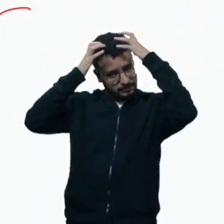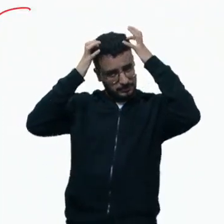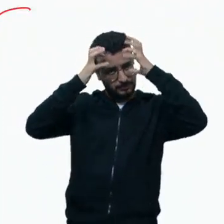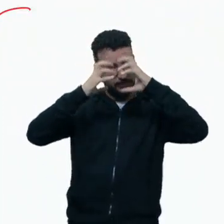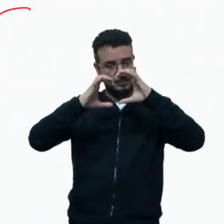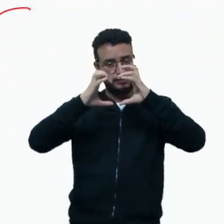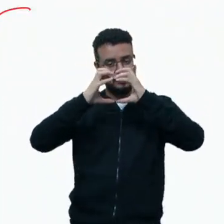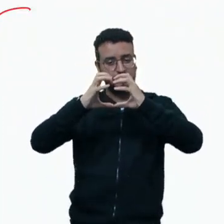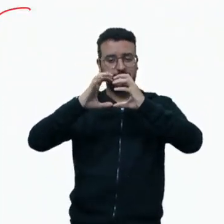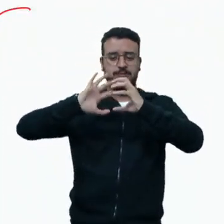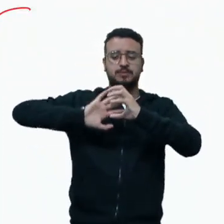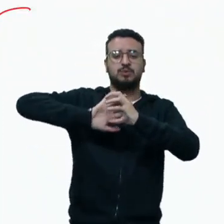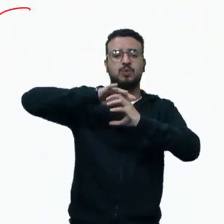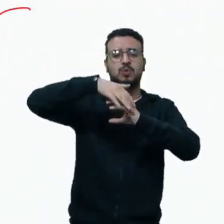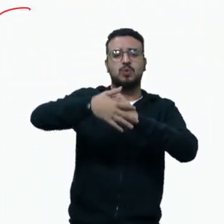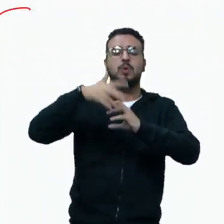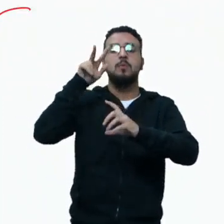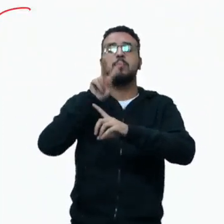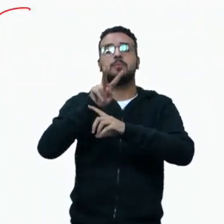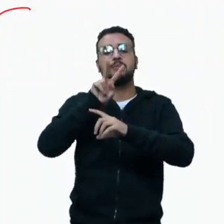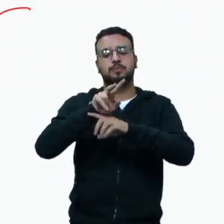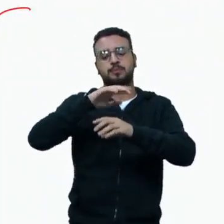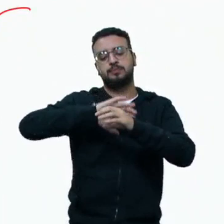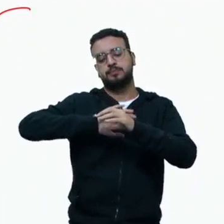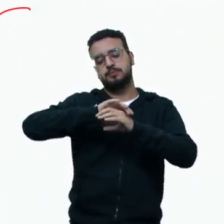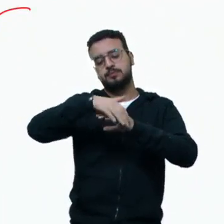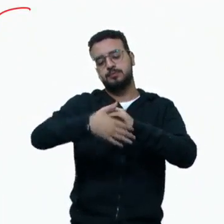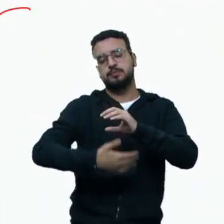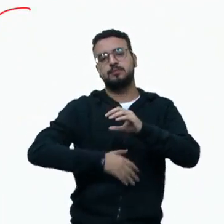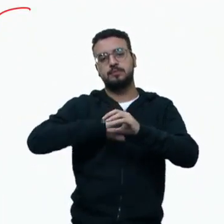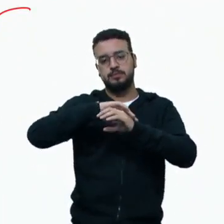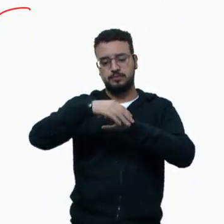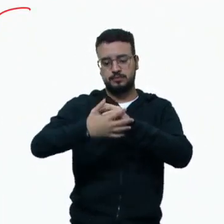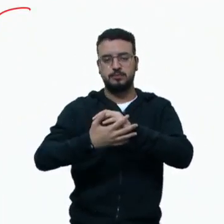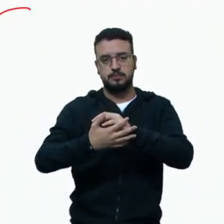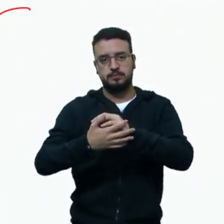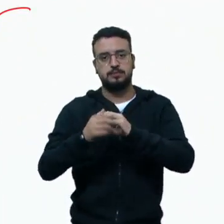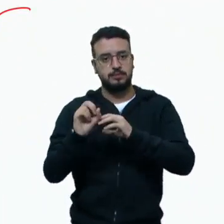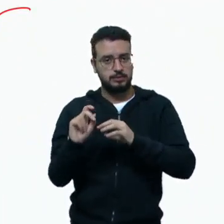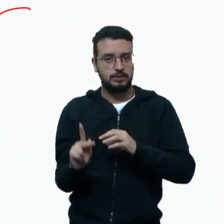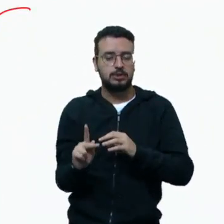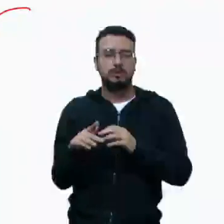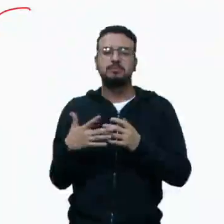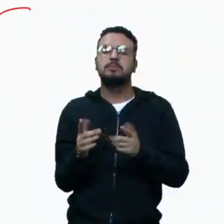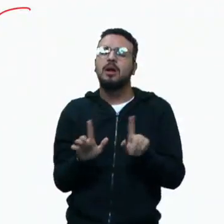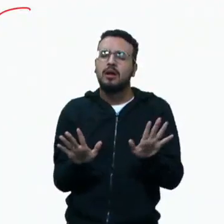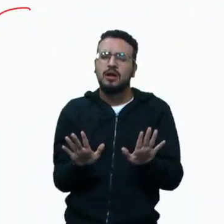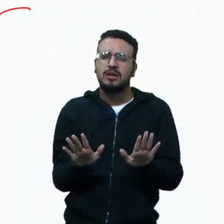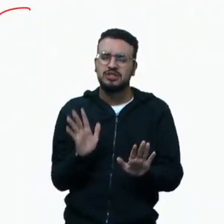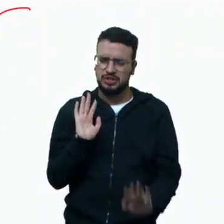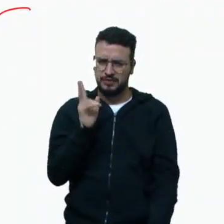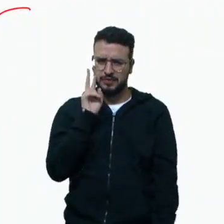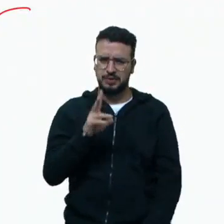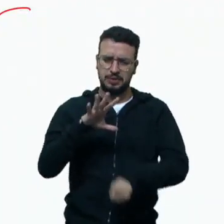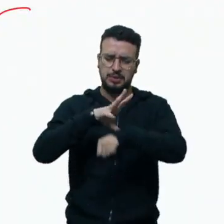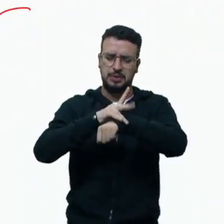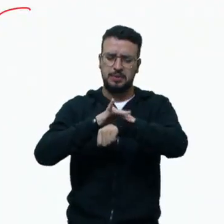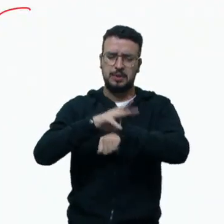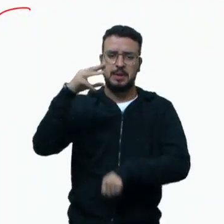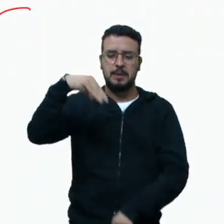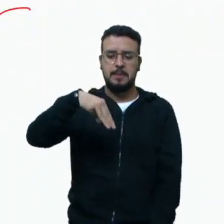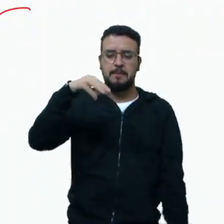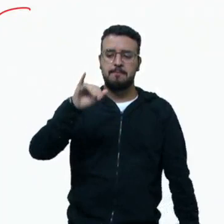em si, tá? As células do tecido nervoso. Ah, então meningite é uma